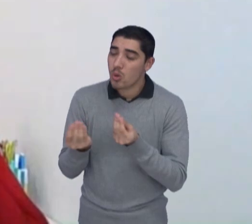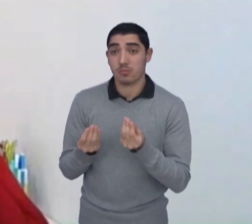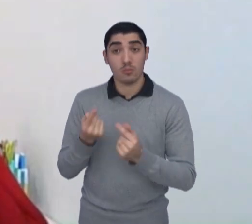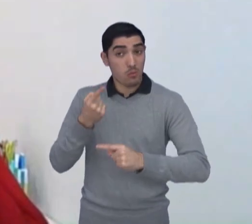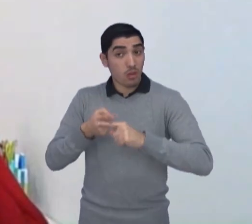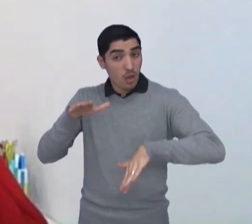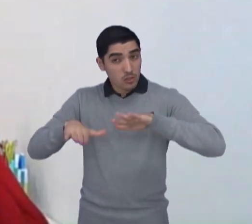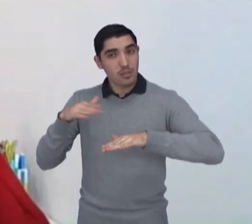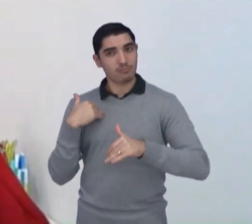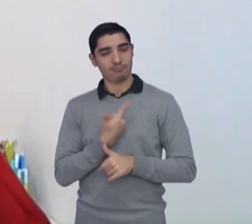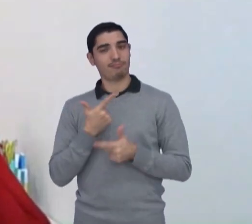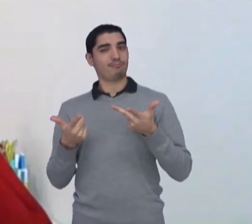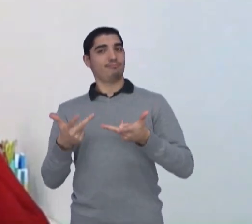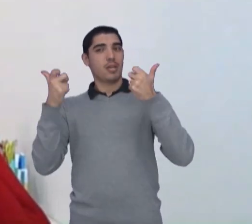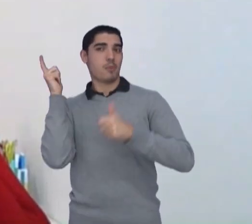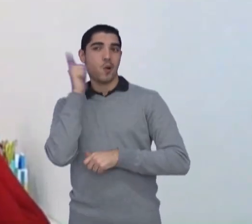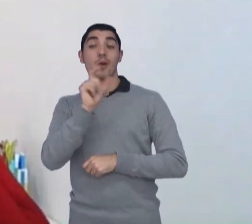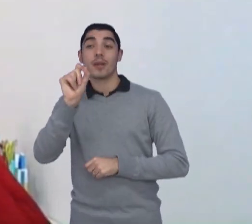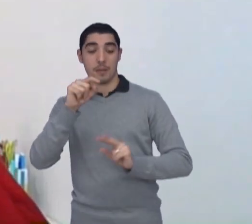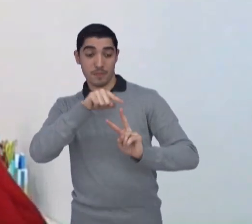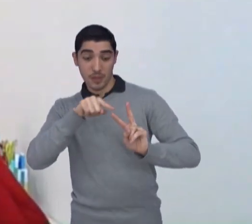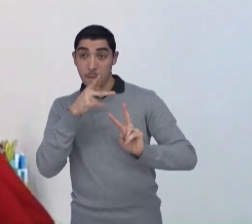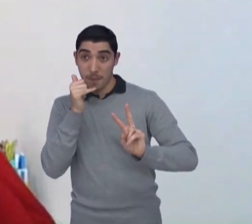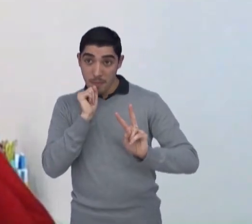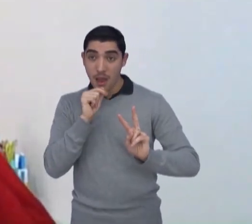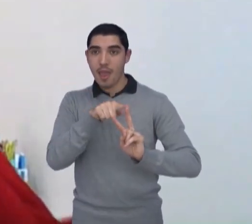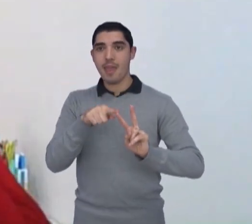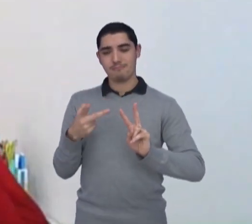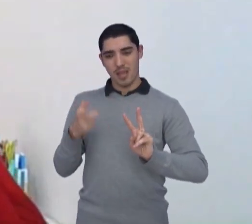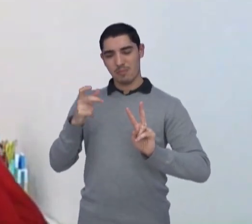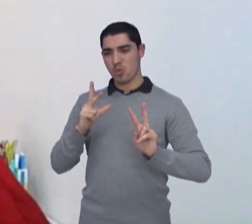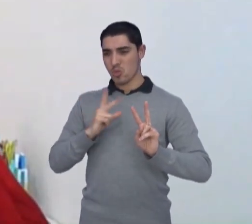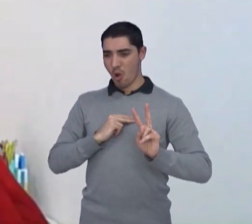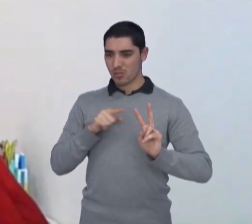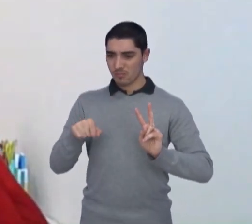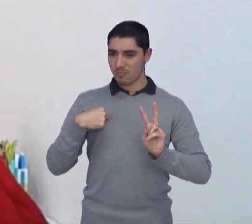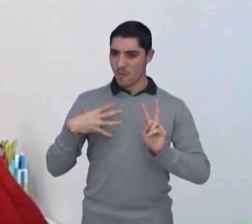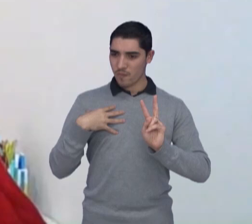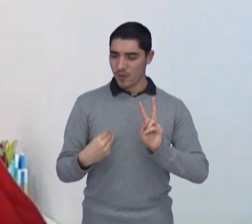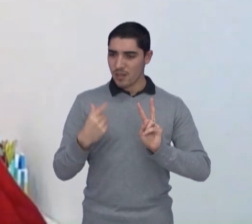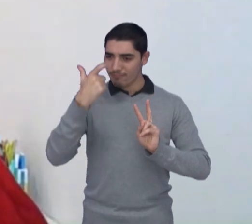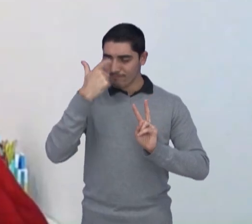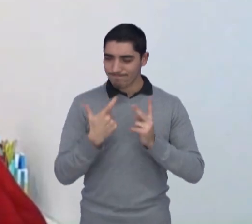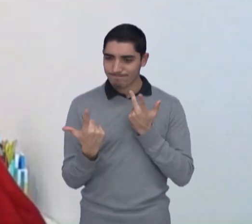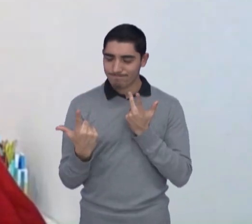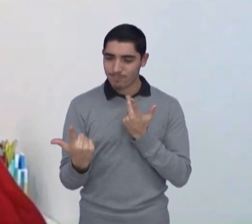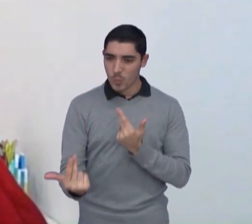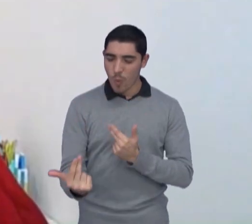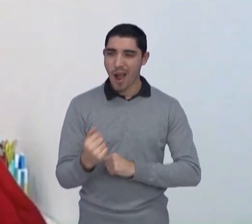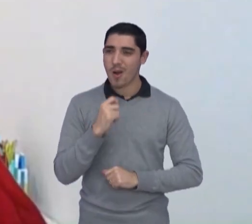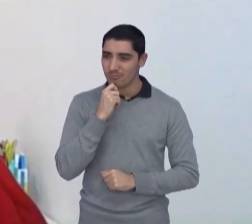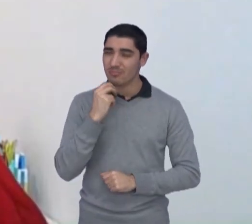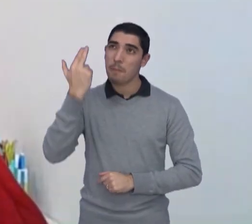muito perceptível, né, os pais começam a se ver nos seus filhos, tanto de forma positiva quanto negativa, olhando lá